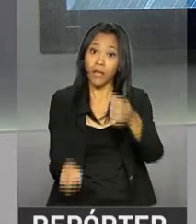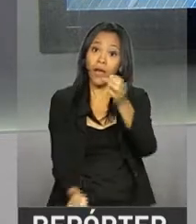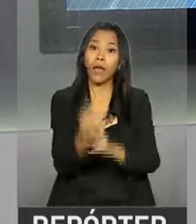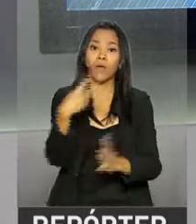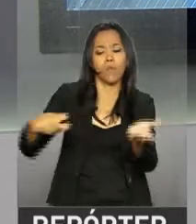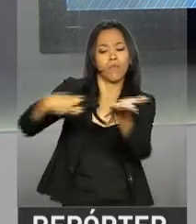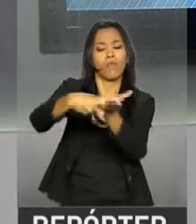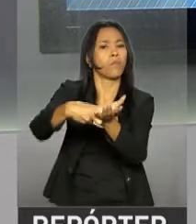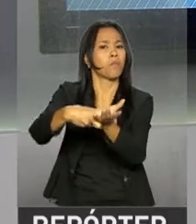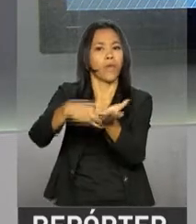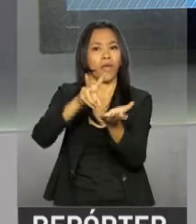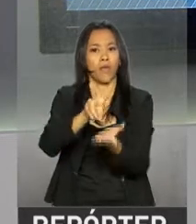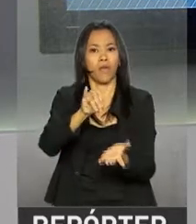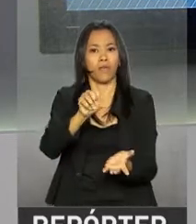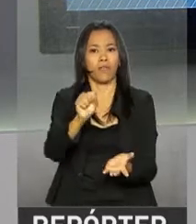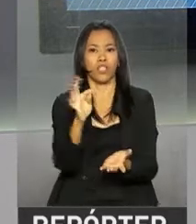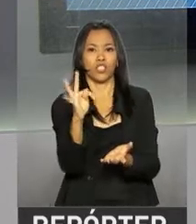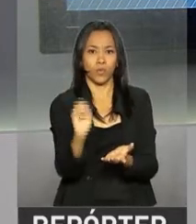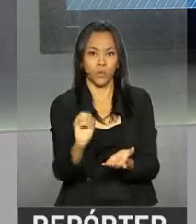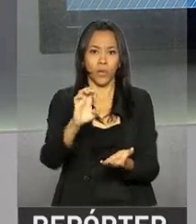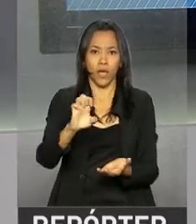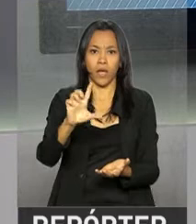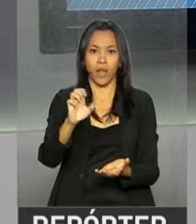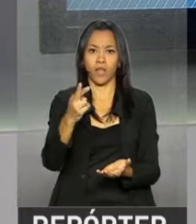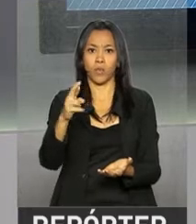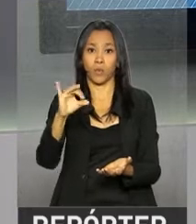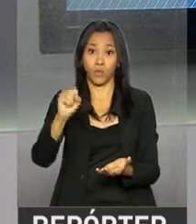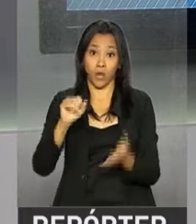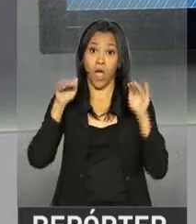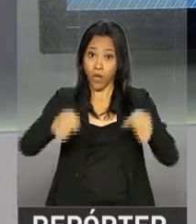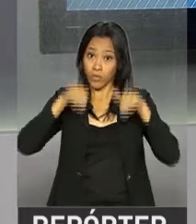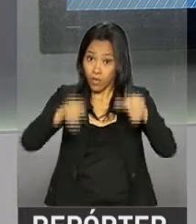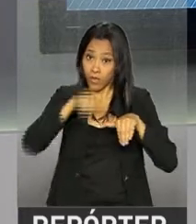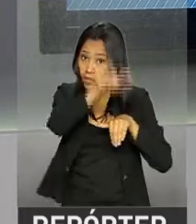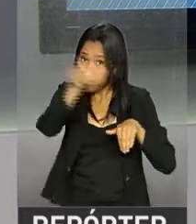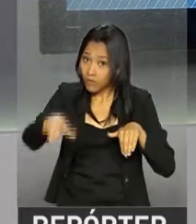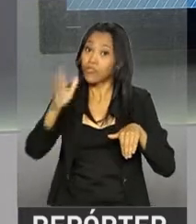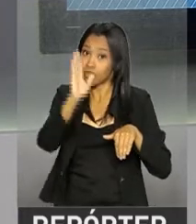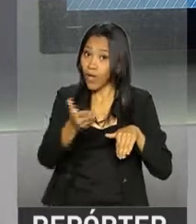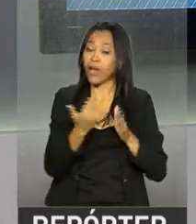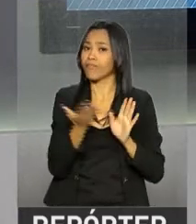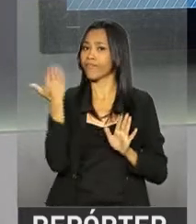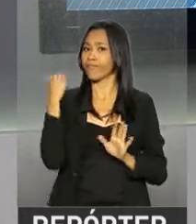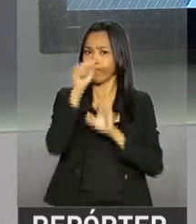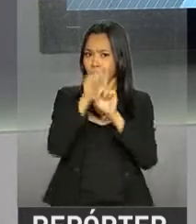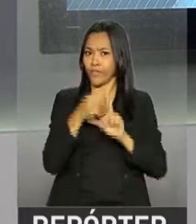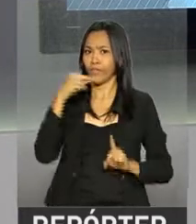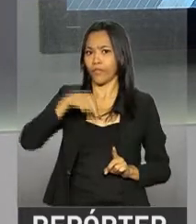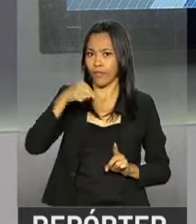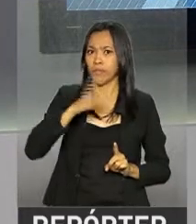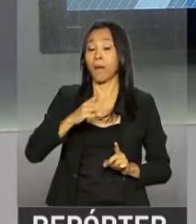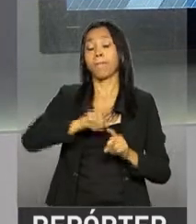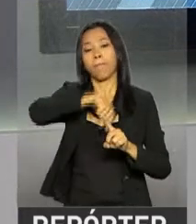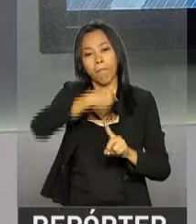para visitantes estrangeiros os australianos desde novembro já podem usar o chamado e visa e até o final de janeiro mais três